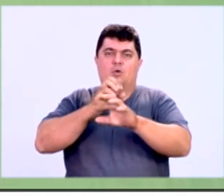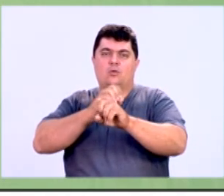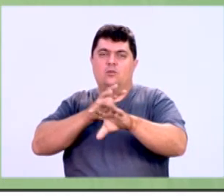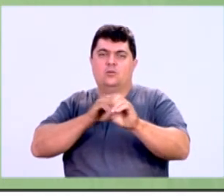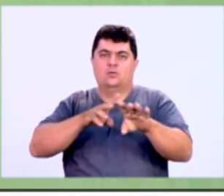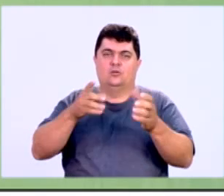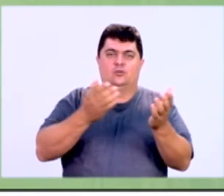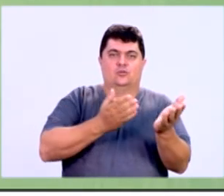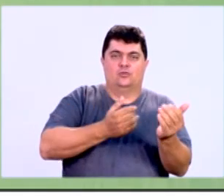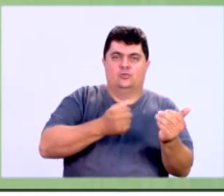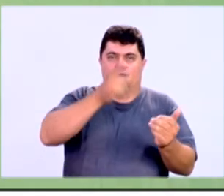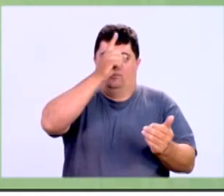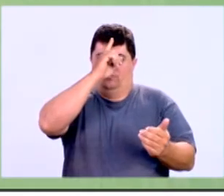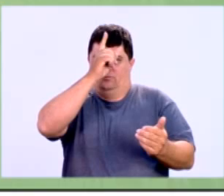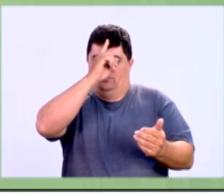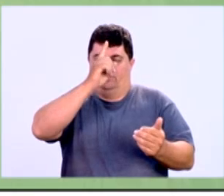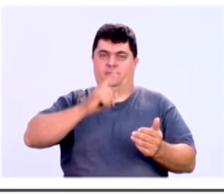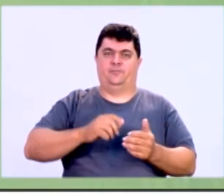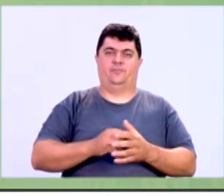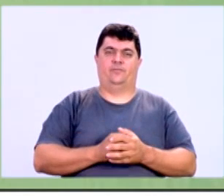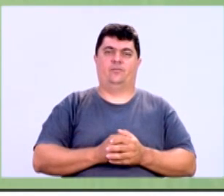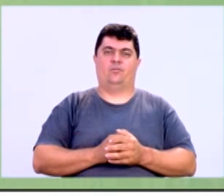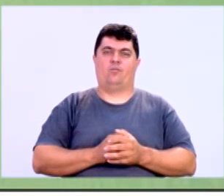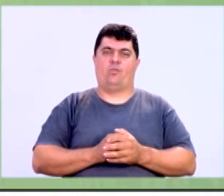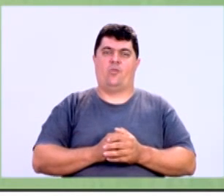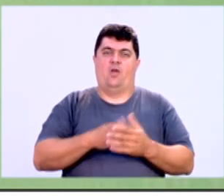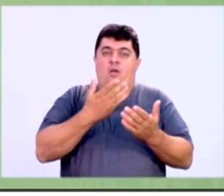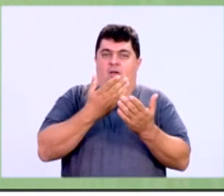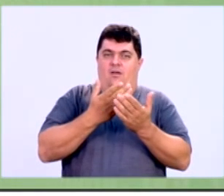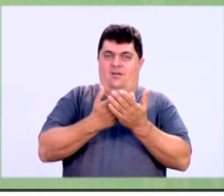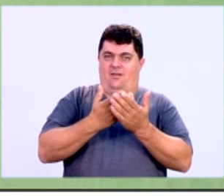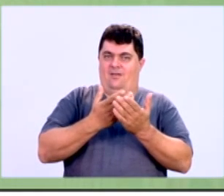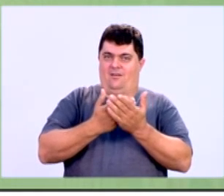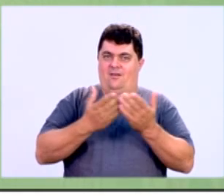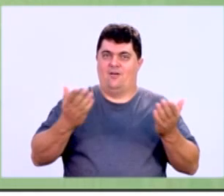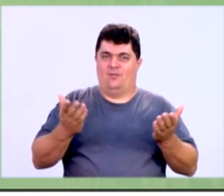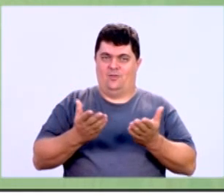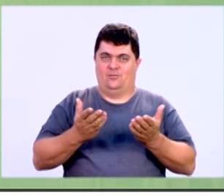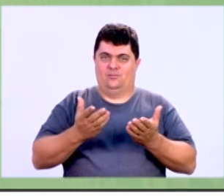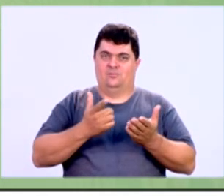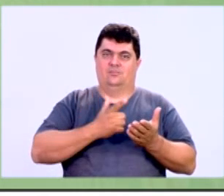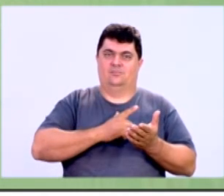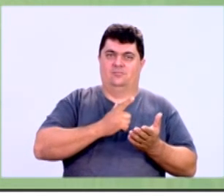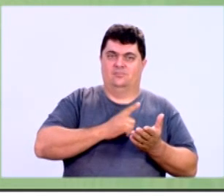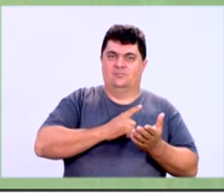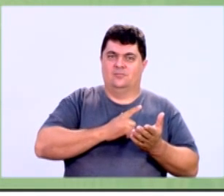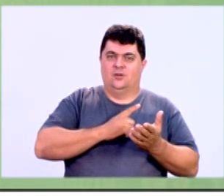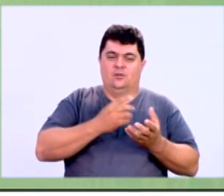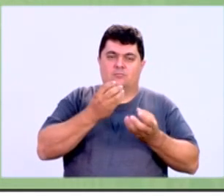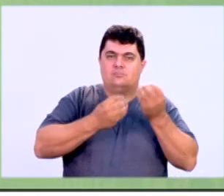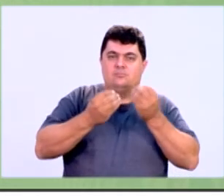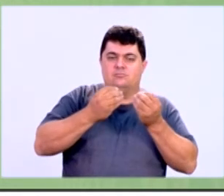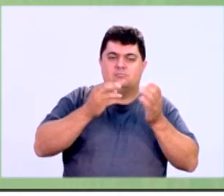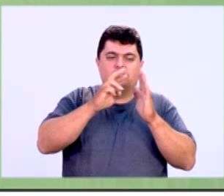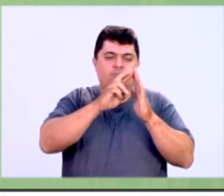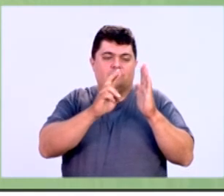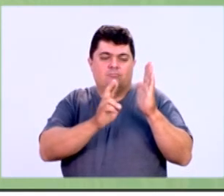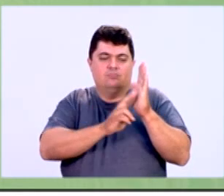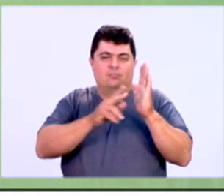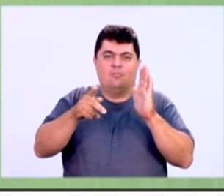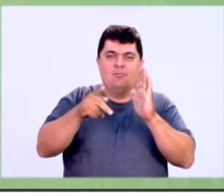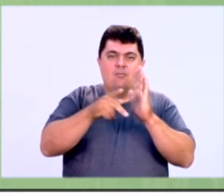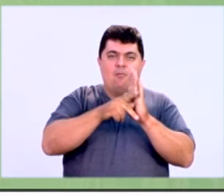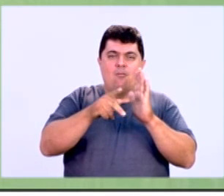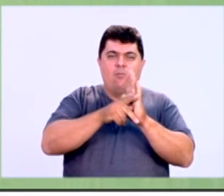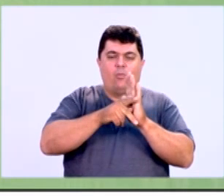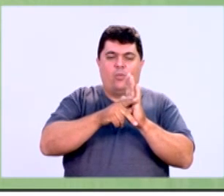de jovens e adultos. Na aula de hoje, nós vamos ver as diretrizes curriculares para a educação de